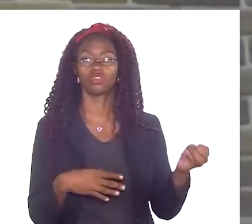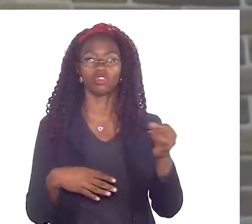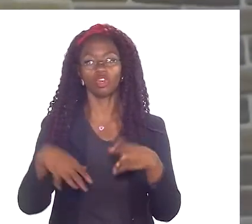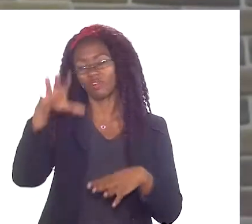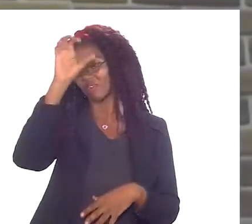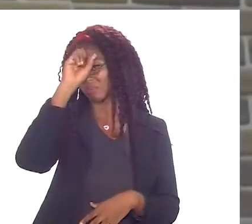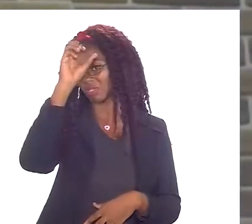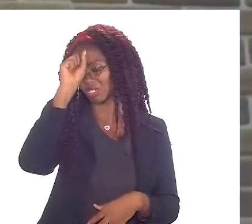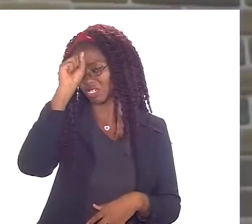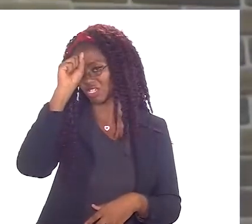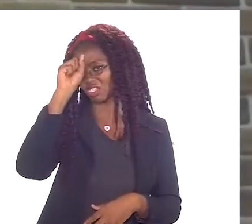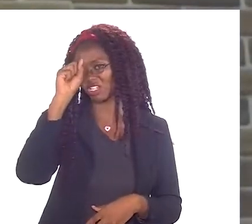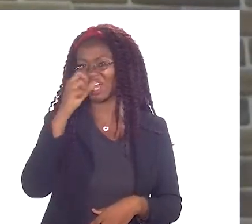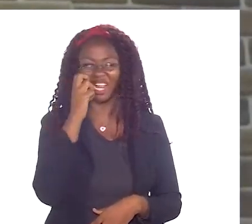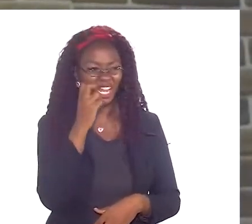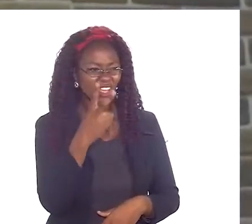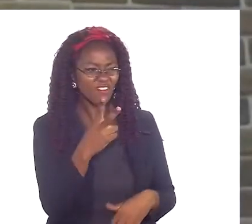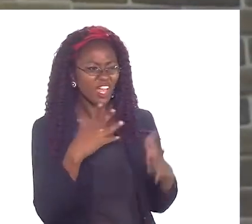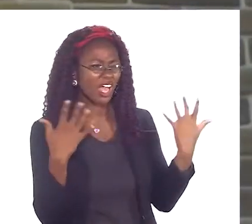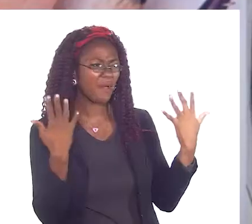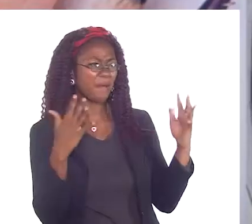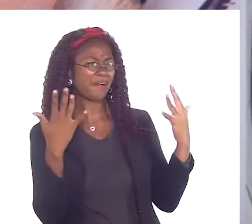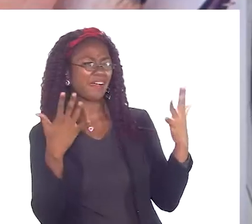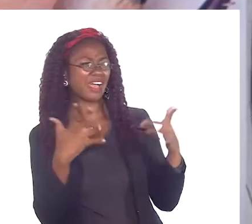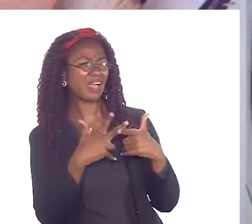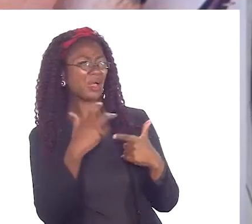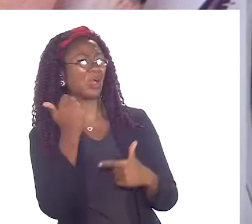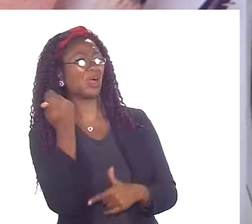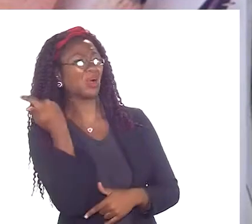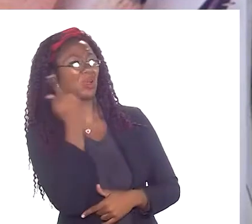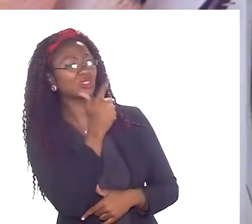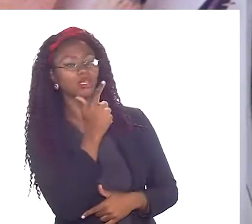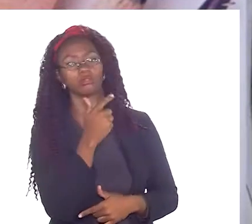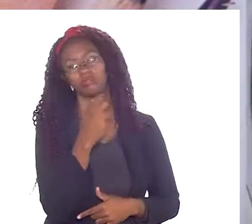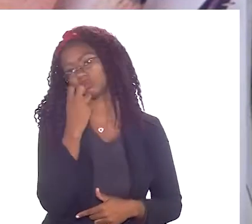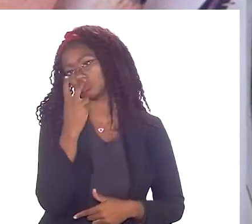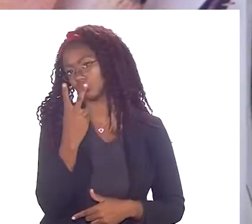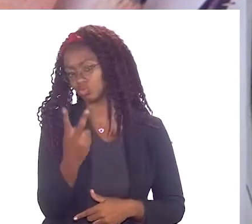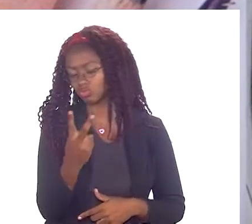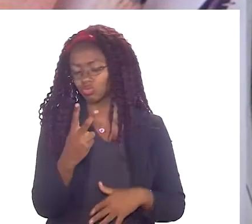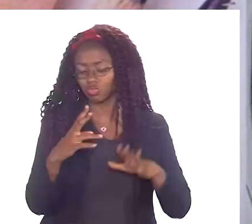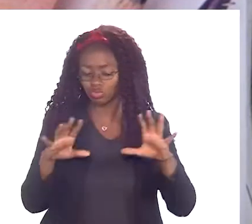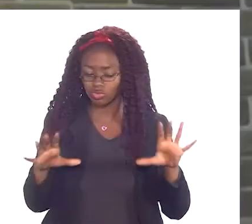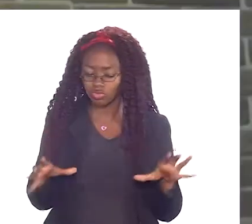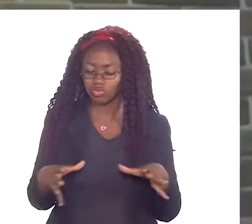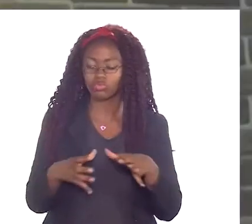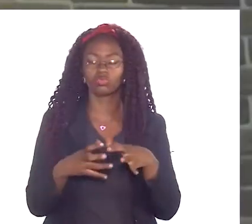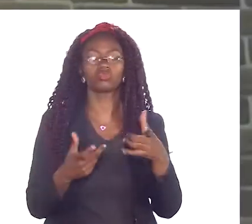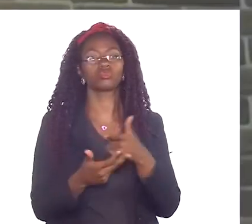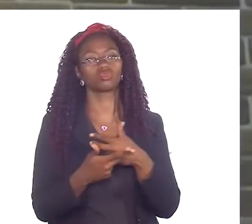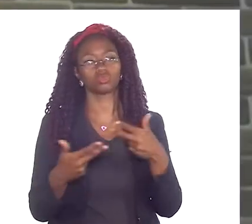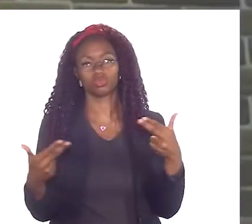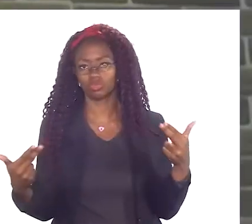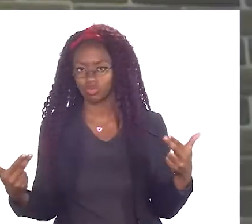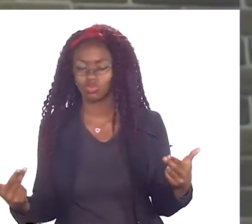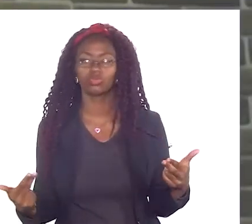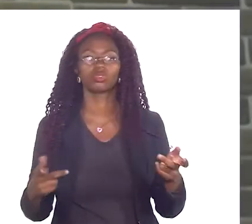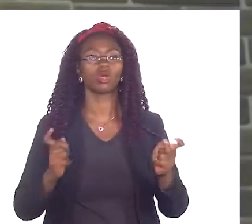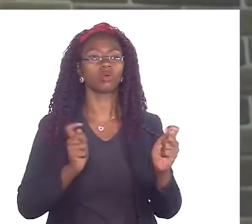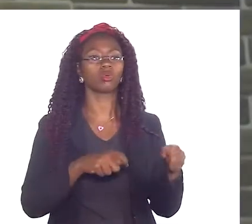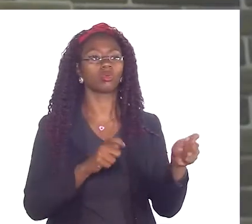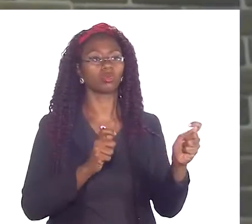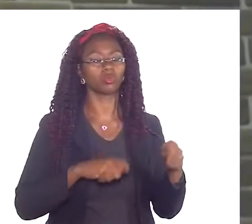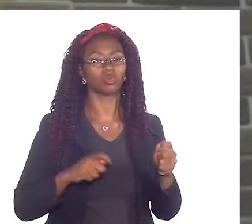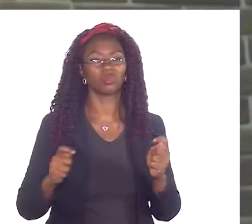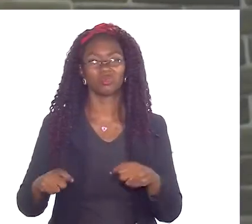aprendendo? Ela tem brilho nos olhos e ela comemora as conquistas dela? Então, tem um conjunto de leques que chama de soft skills, né, que